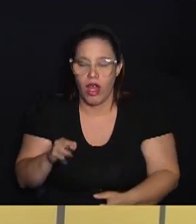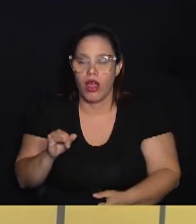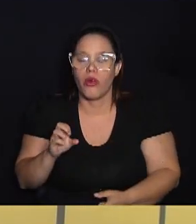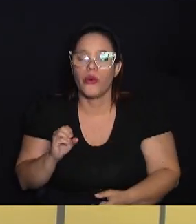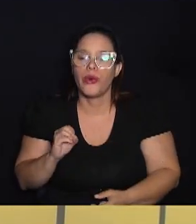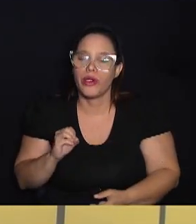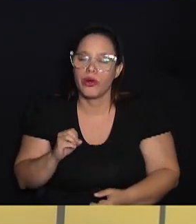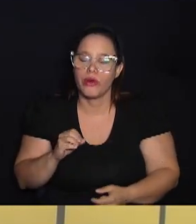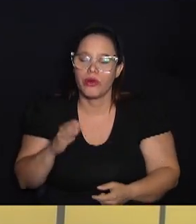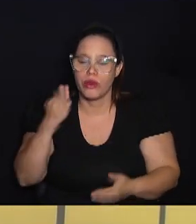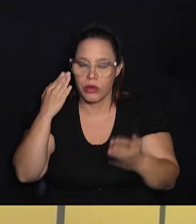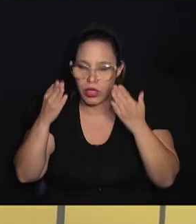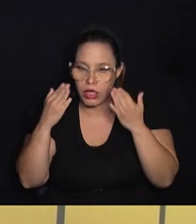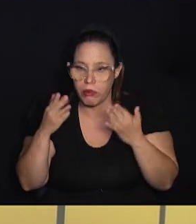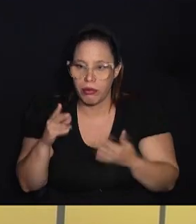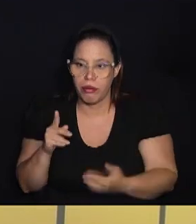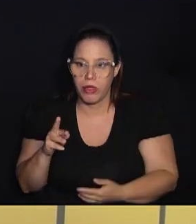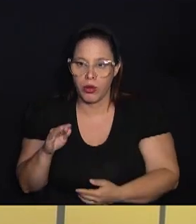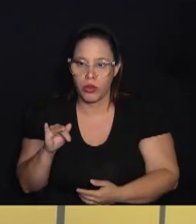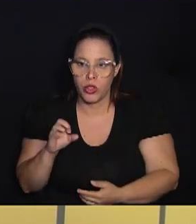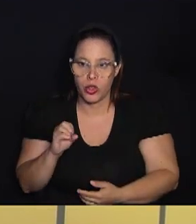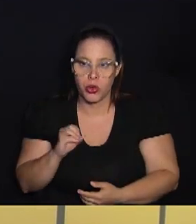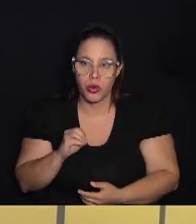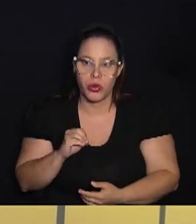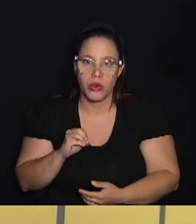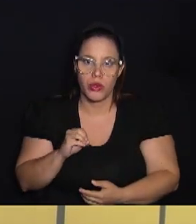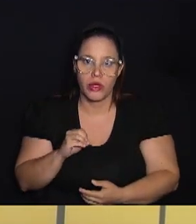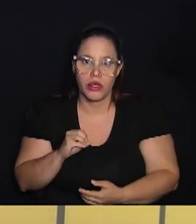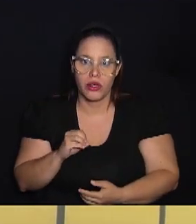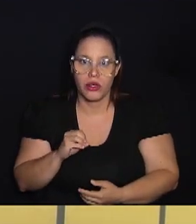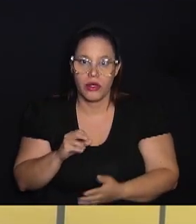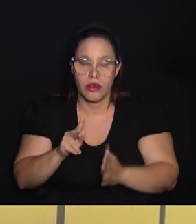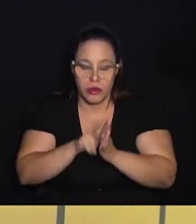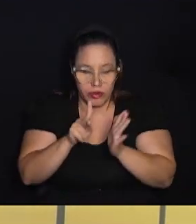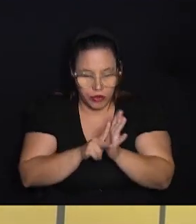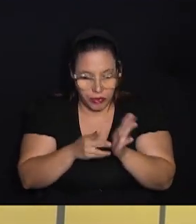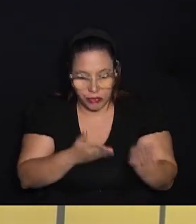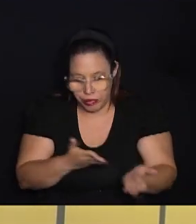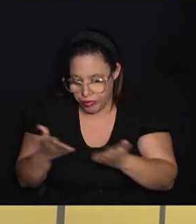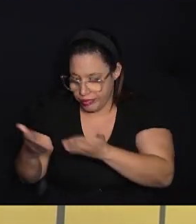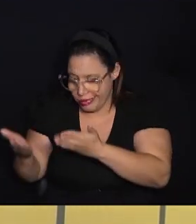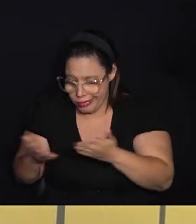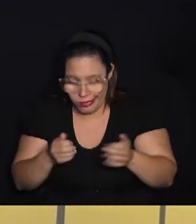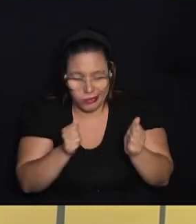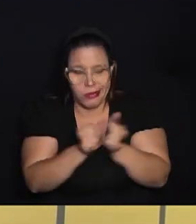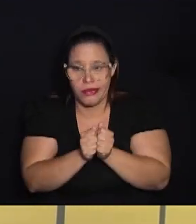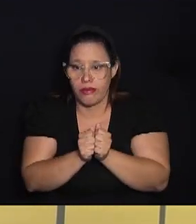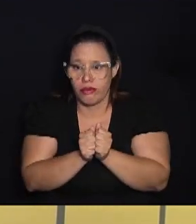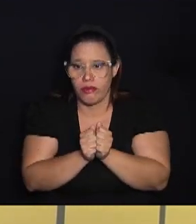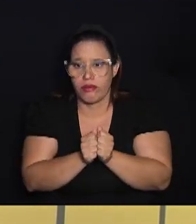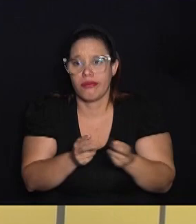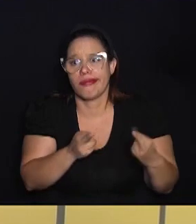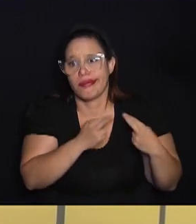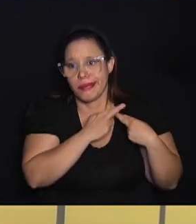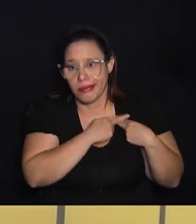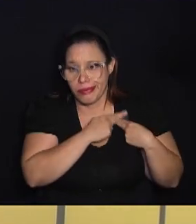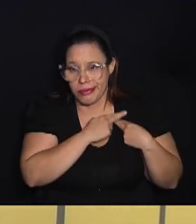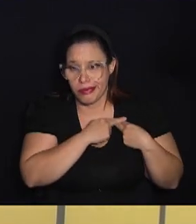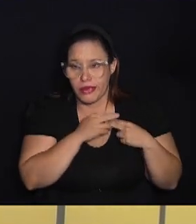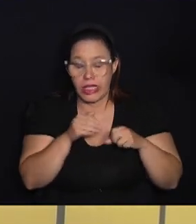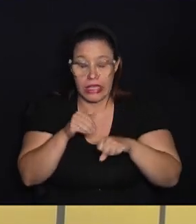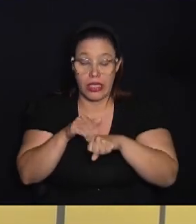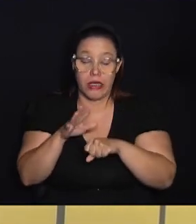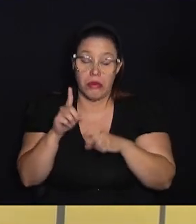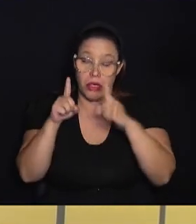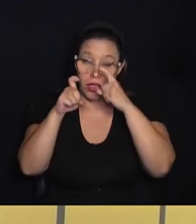feito então com a proposta terapêutica que precisa ser acordada em conjunto e com a responsabilidade que é a mais difícil de todas